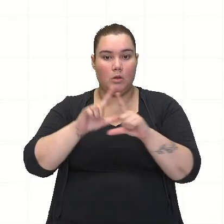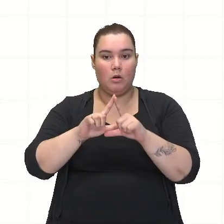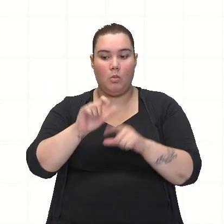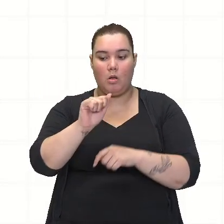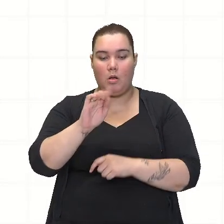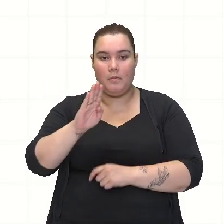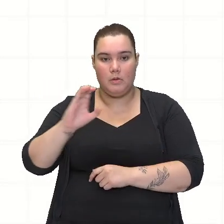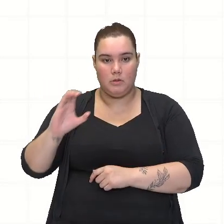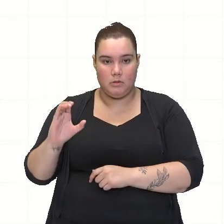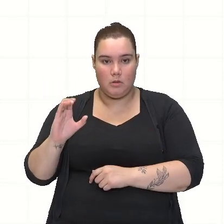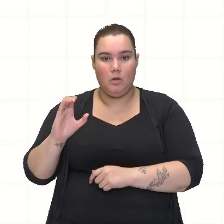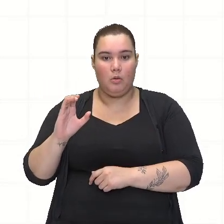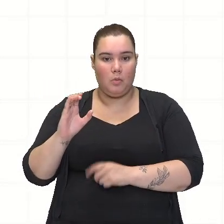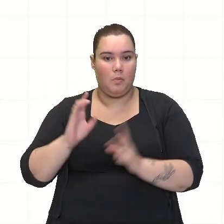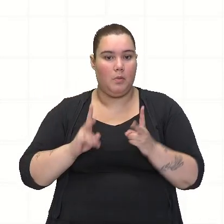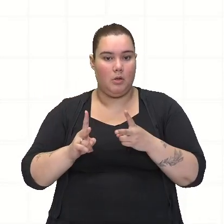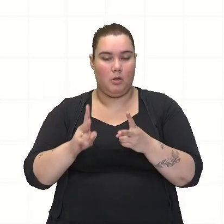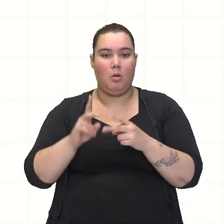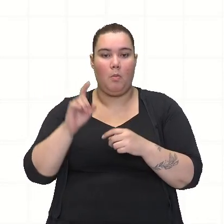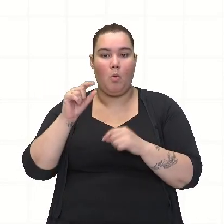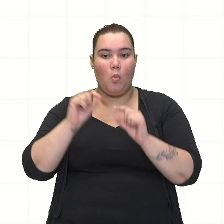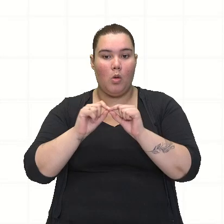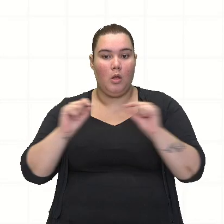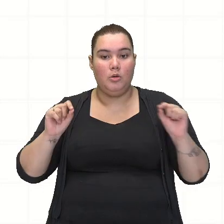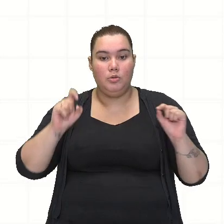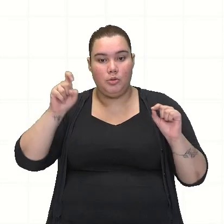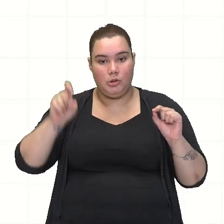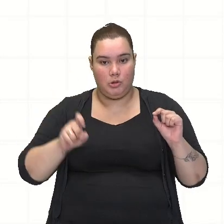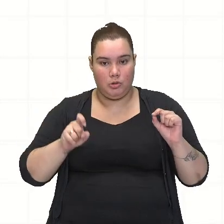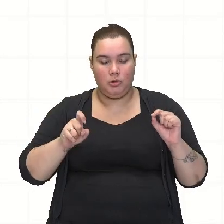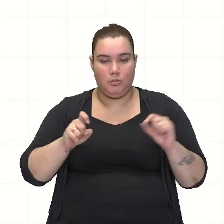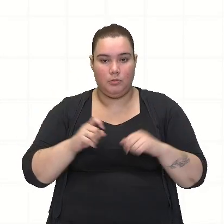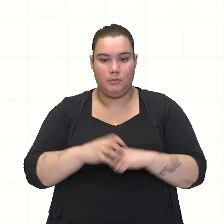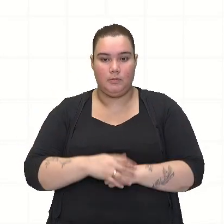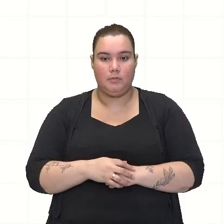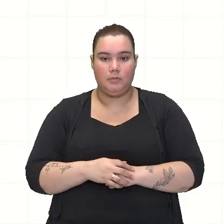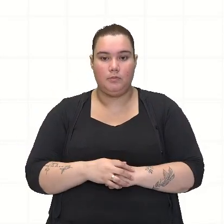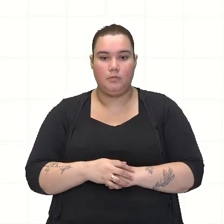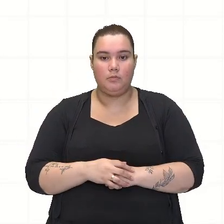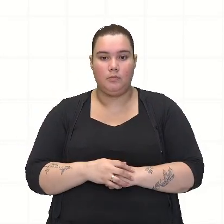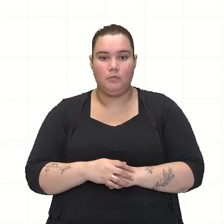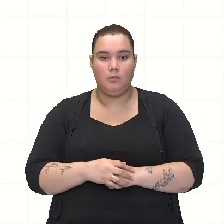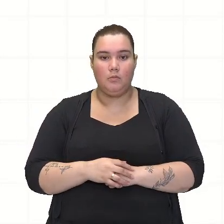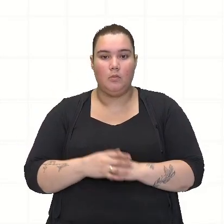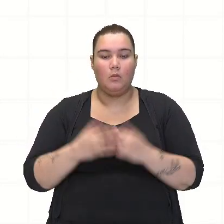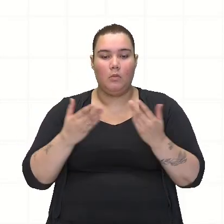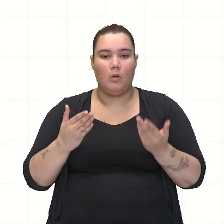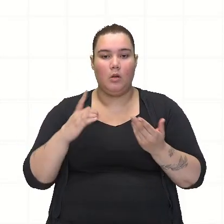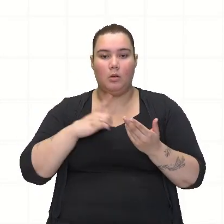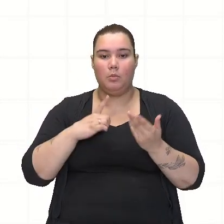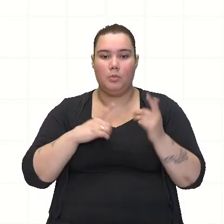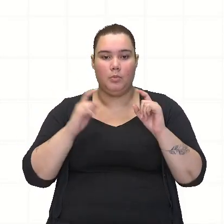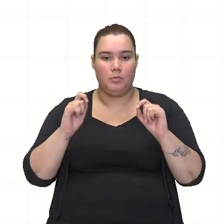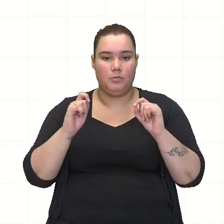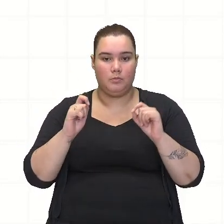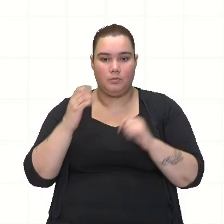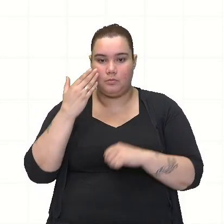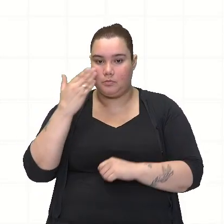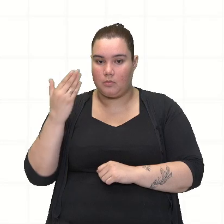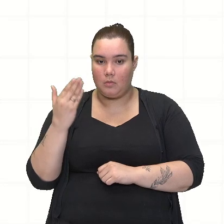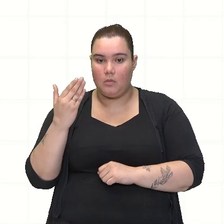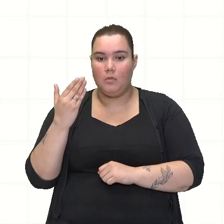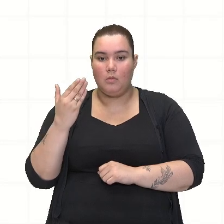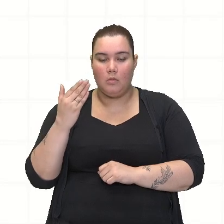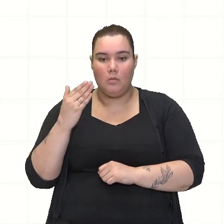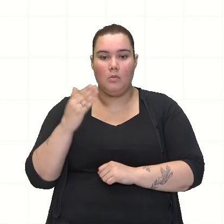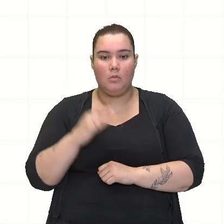ao eixo X. Tá aqui o eixo X, olha. Aí você conta, o que que eu tenho aqui, olha, tá aqui o triângulo,